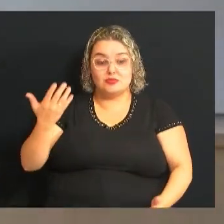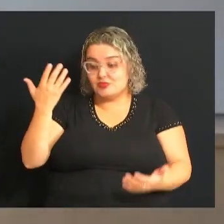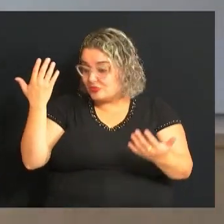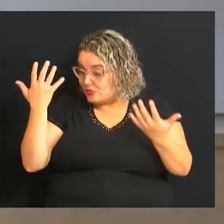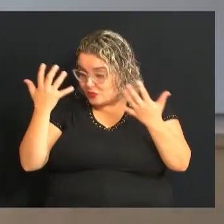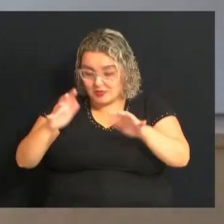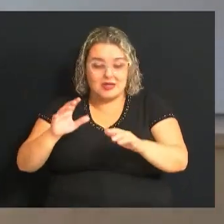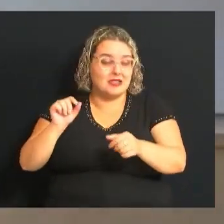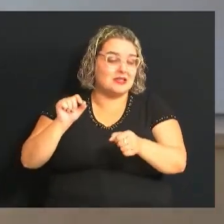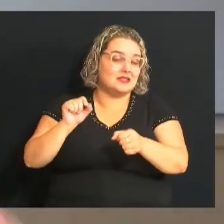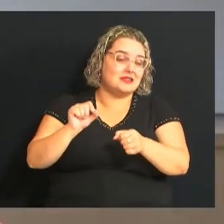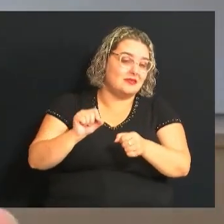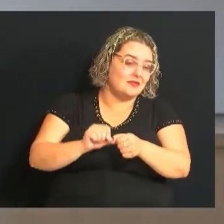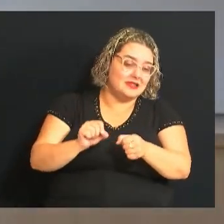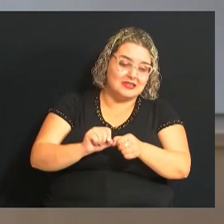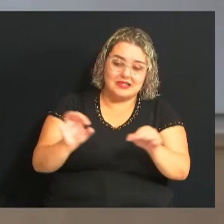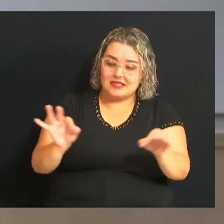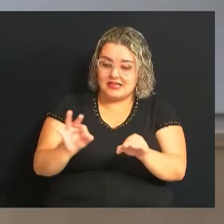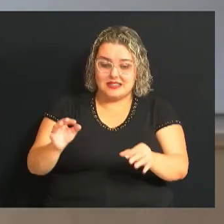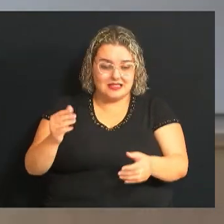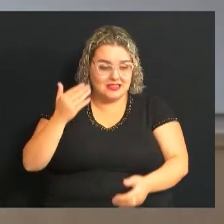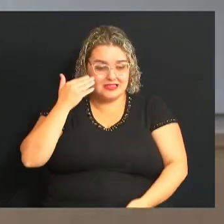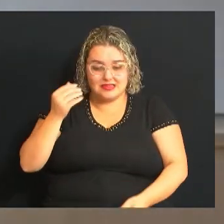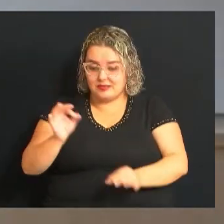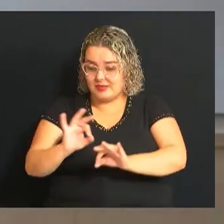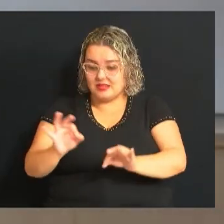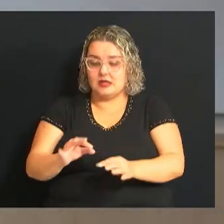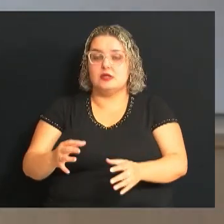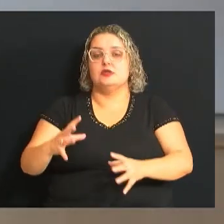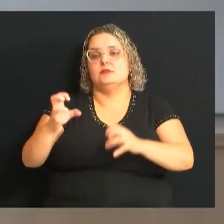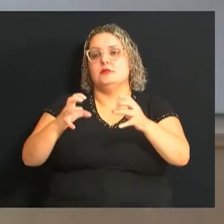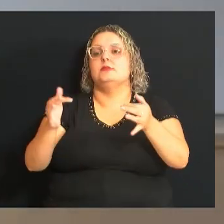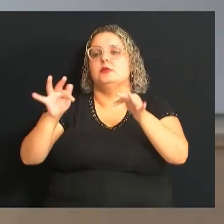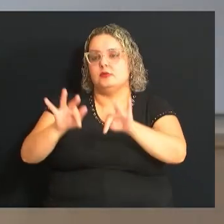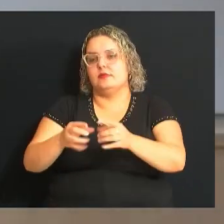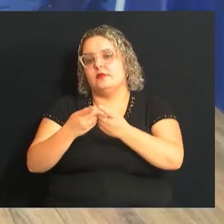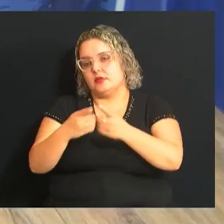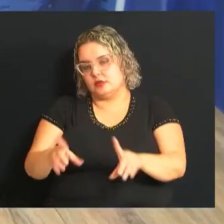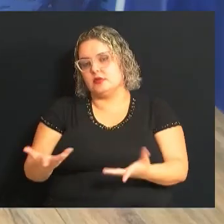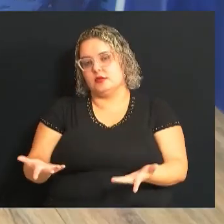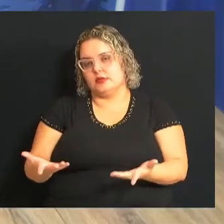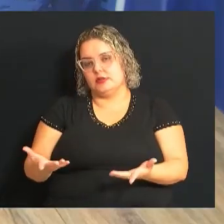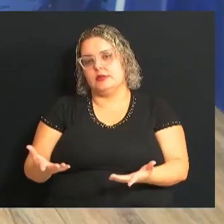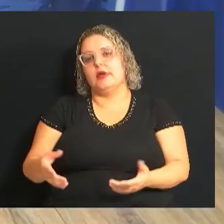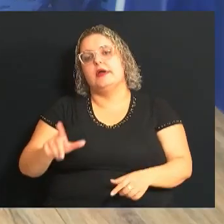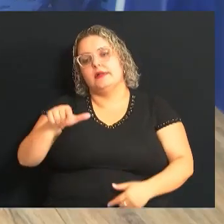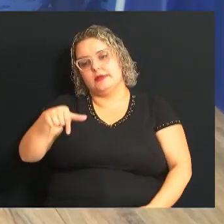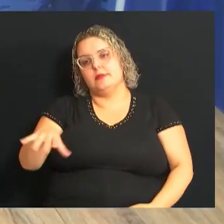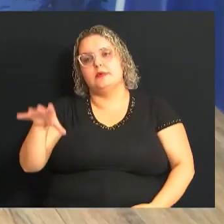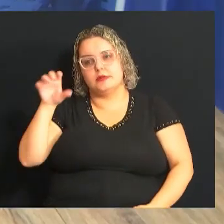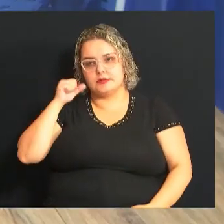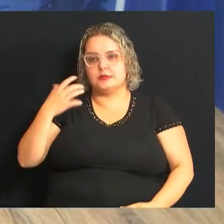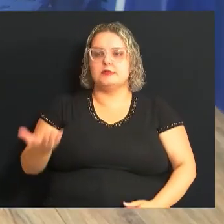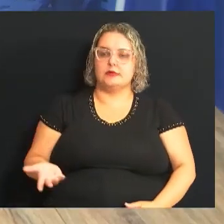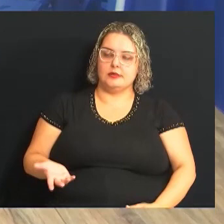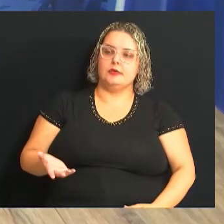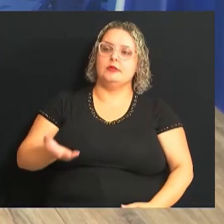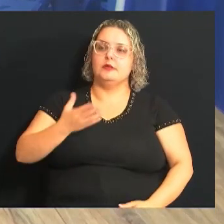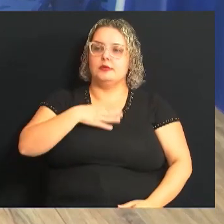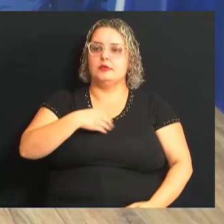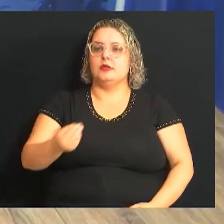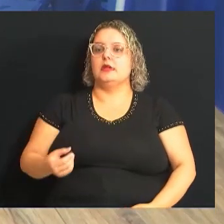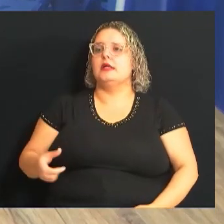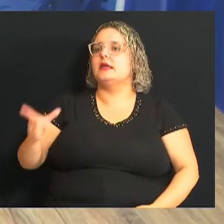da conjugalidade, ou melhor, do fim da conjugalidade. E é assinado algum documento nestas reuniões, Odora, ou